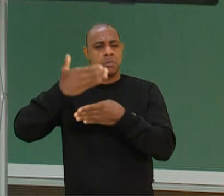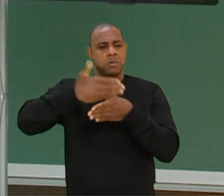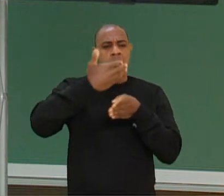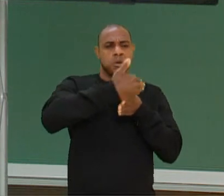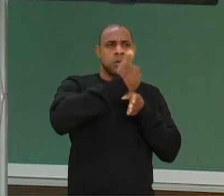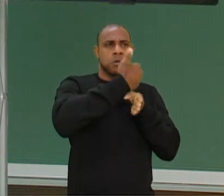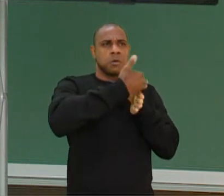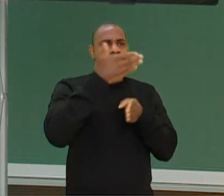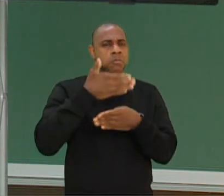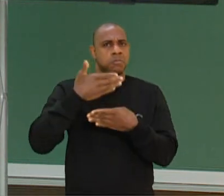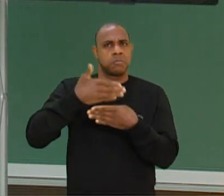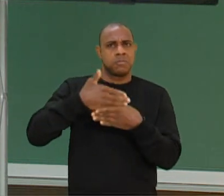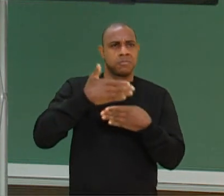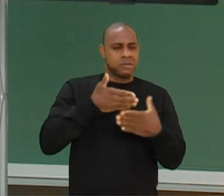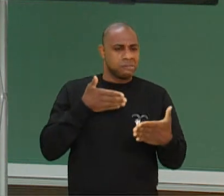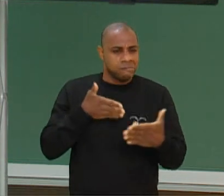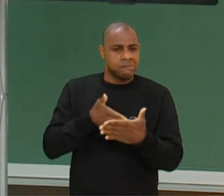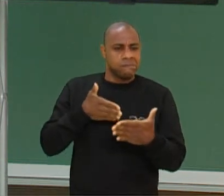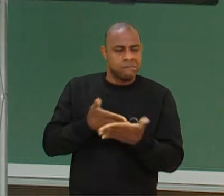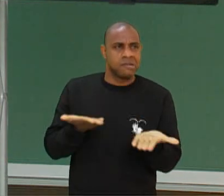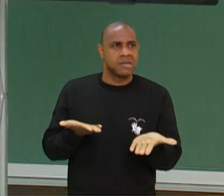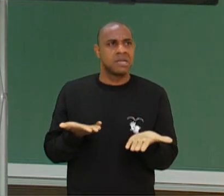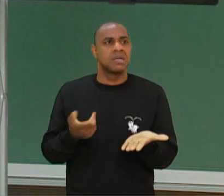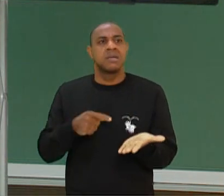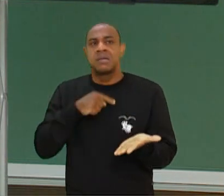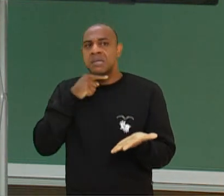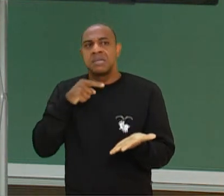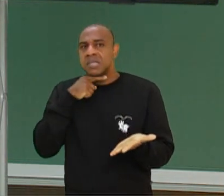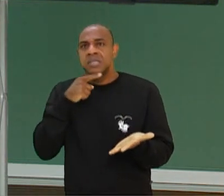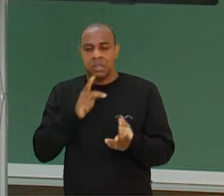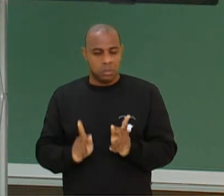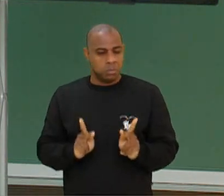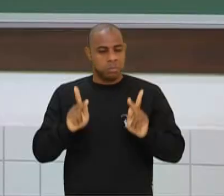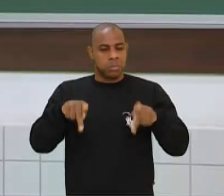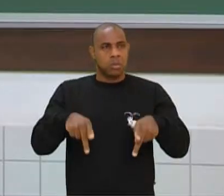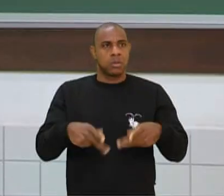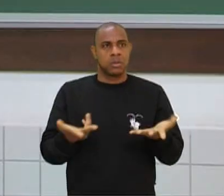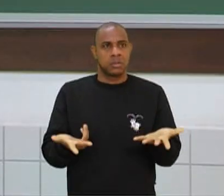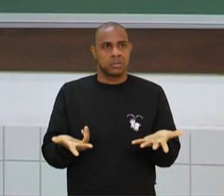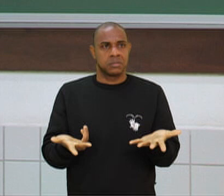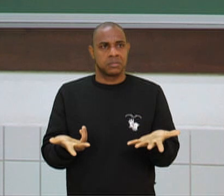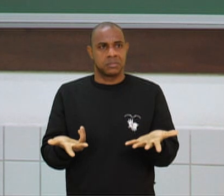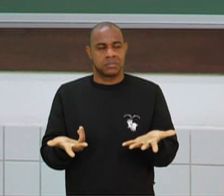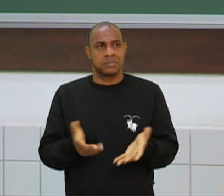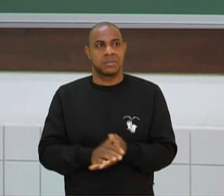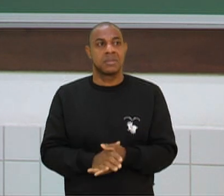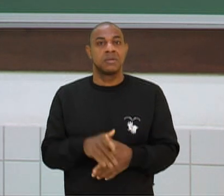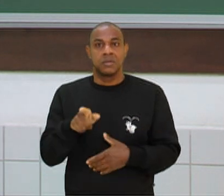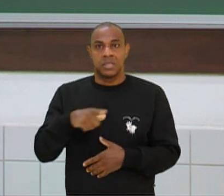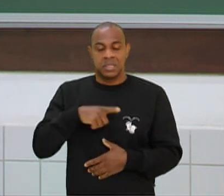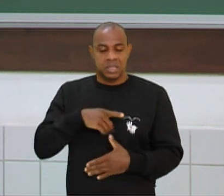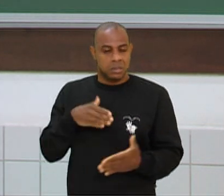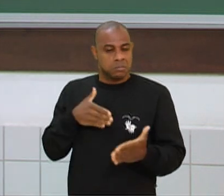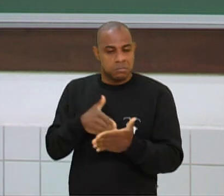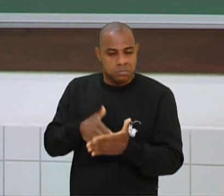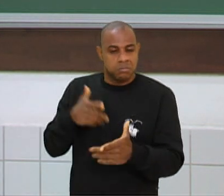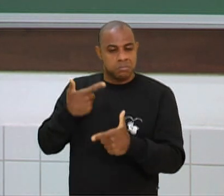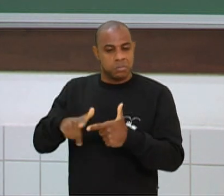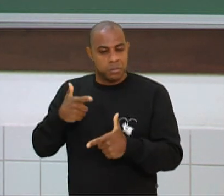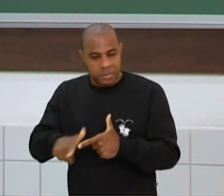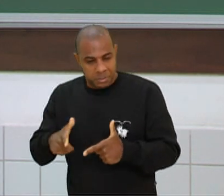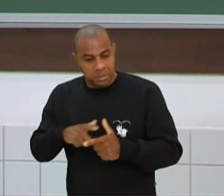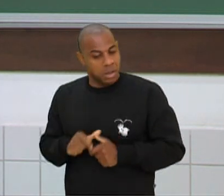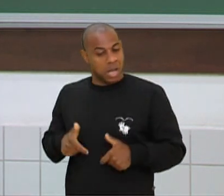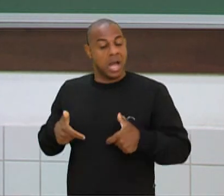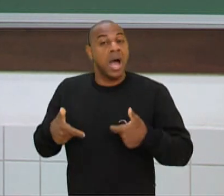no sentido de obstáculos, né? E não pontes suficientes. Ou seja, galera, você tem um obstáculo?